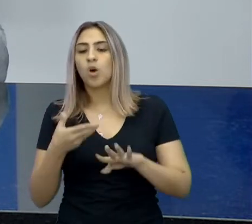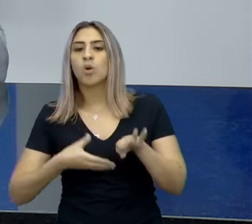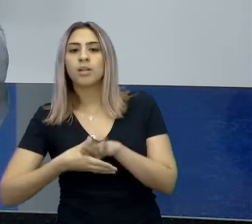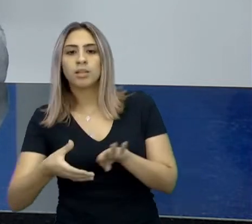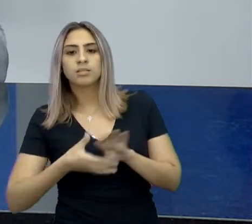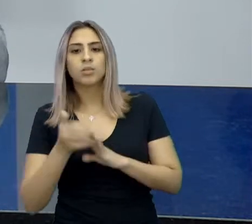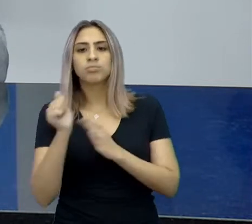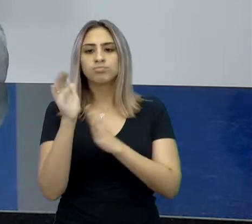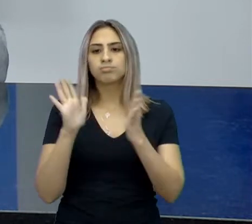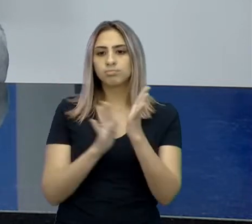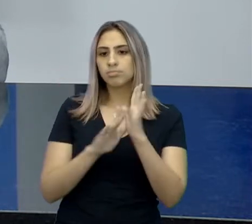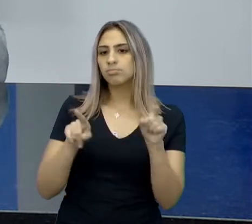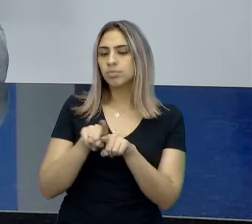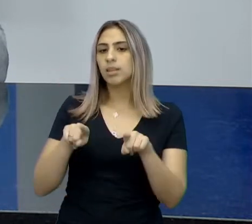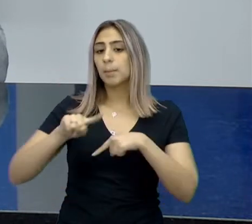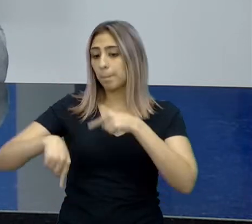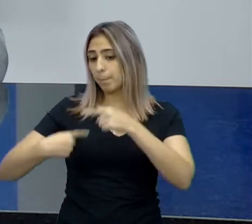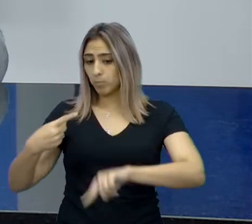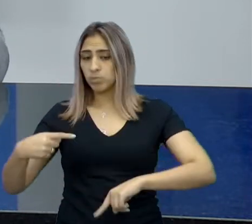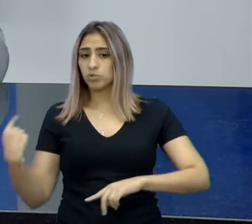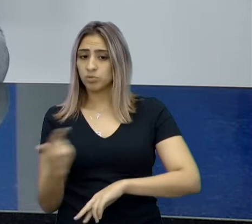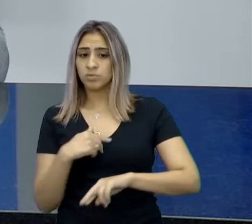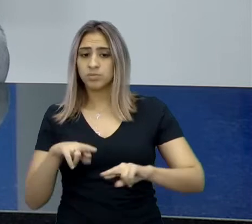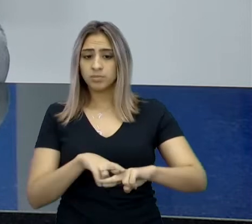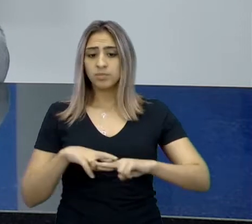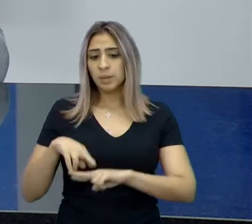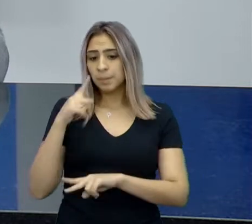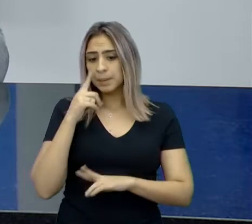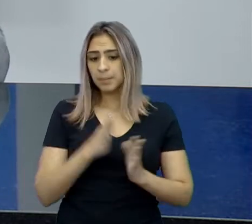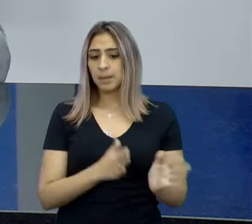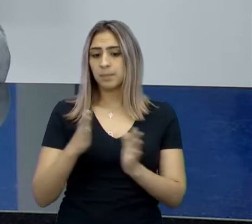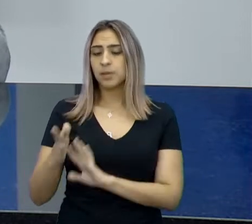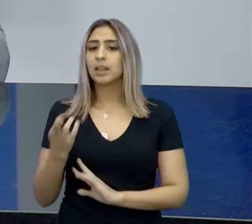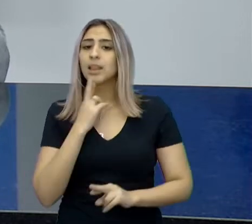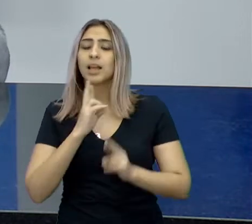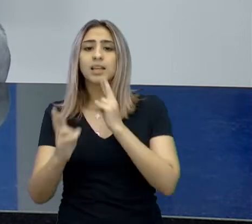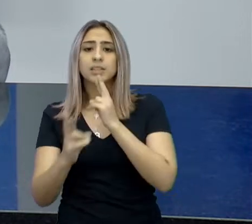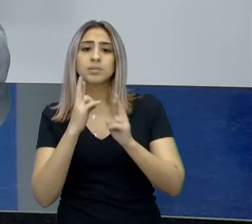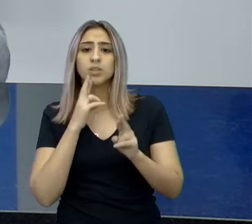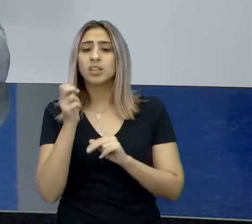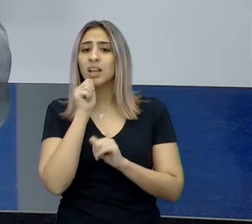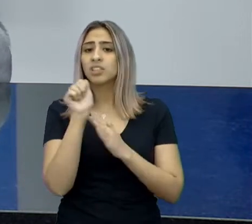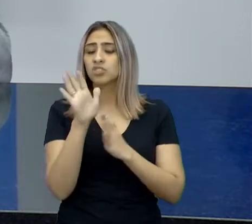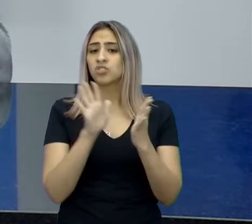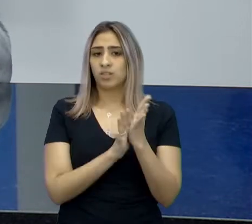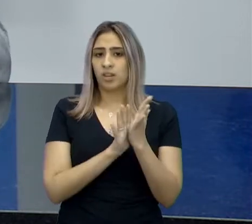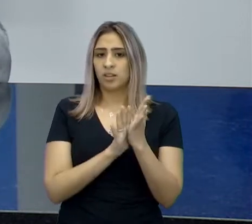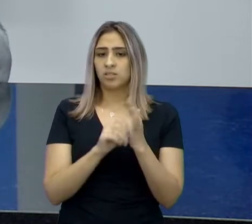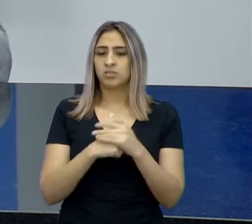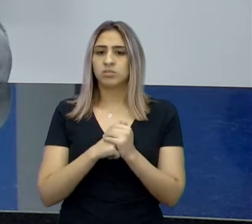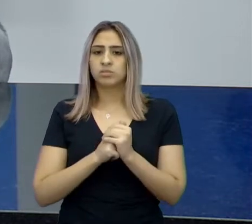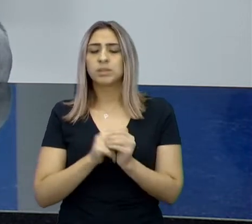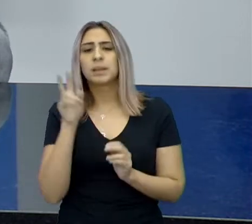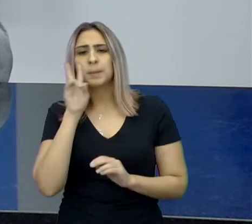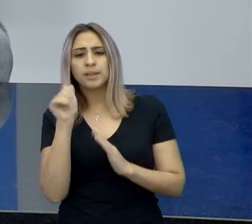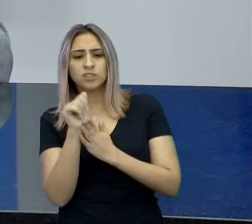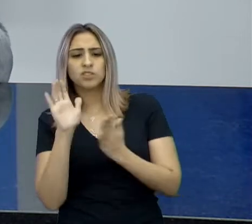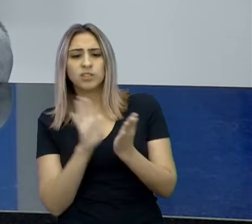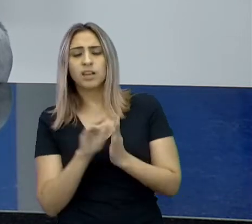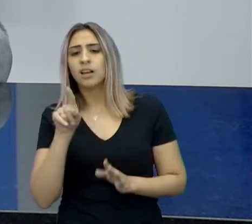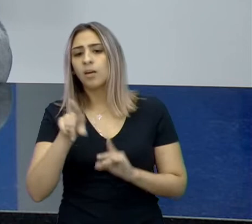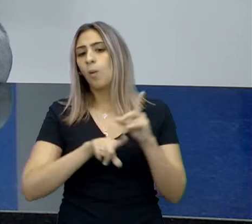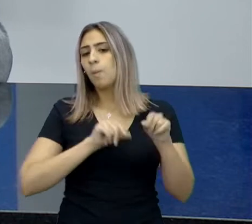orientações da atividade e depois disso a gente vai ver a primeira parte da resposta da atividade, tá? Lembrando que as atividades elas